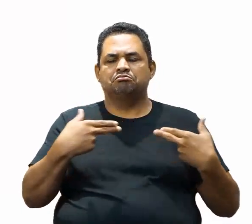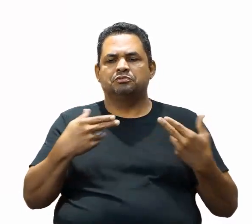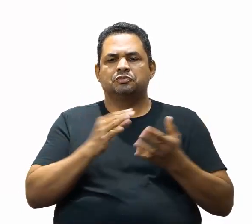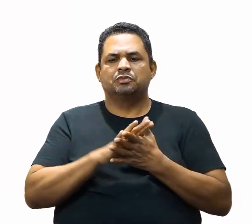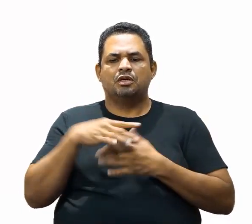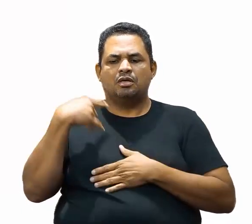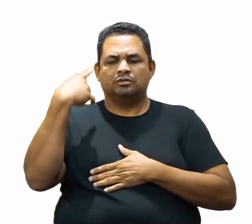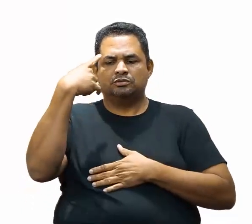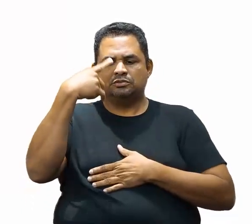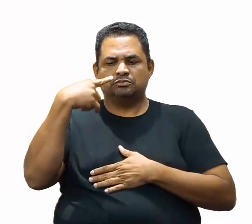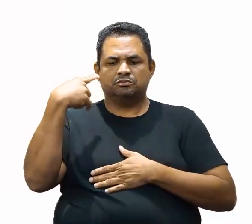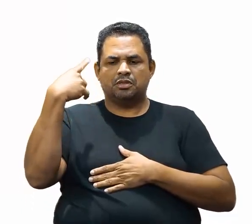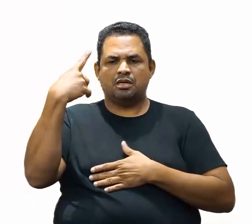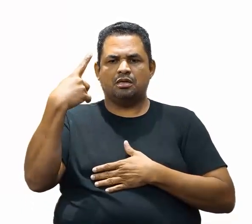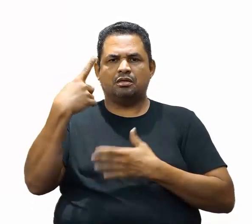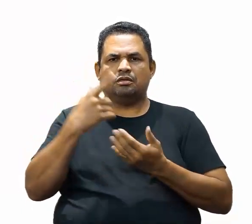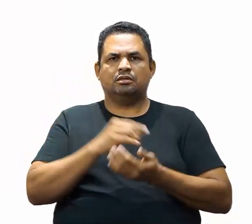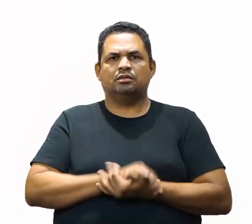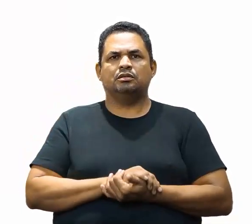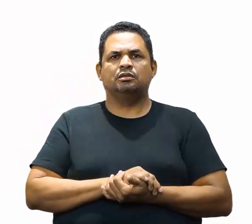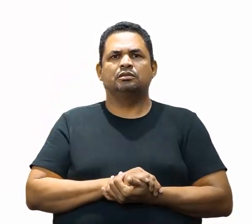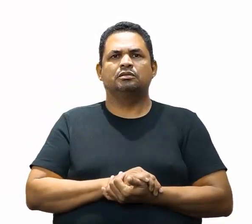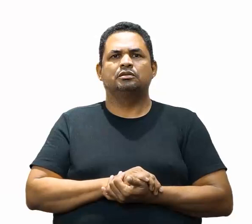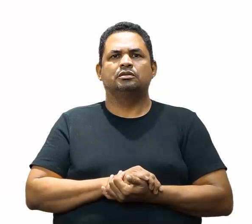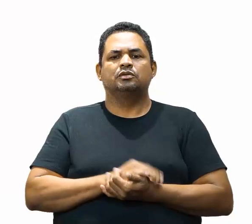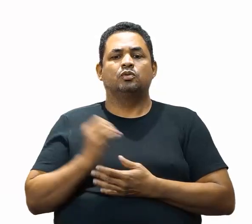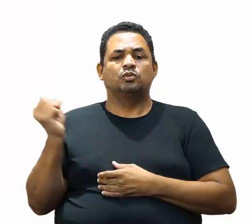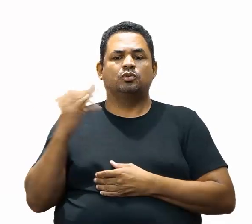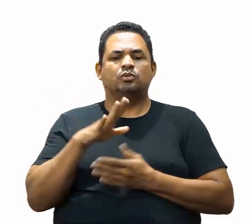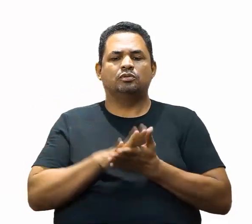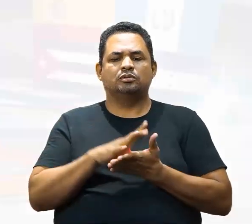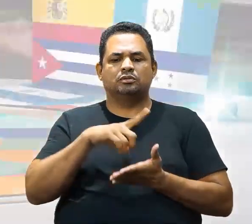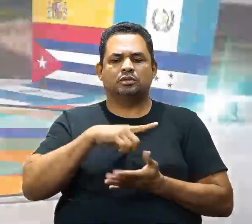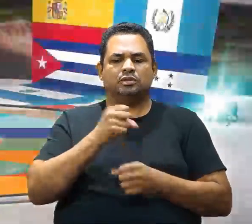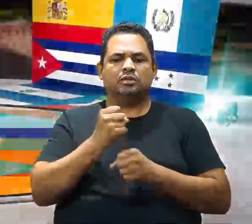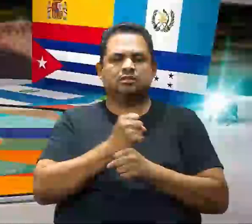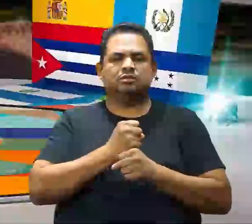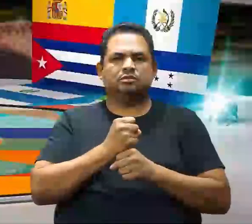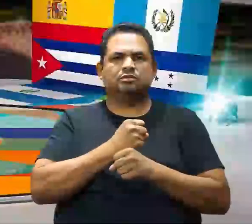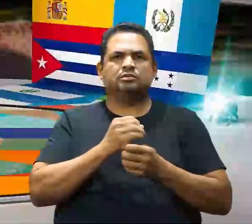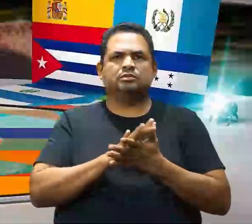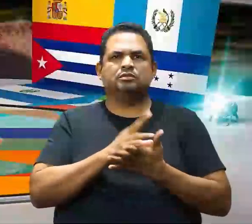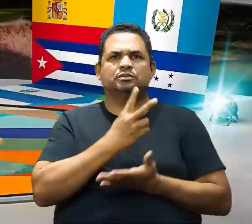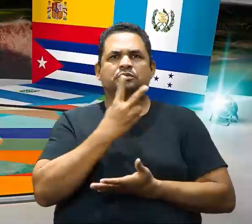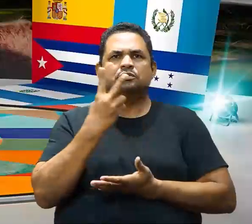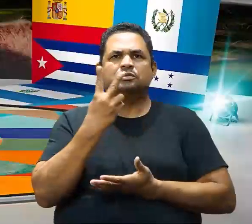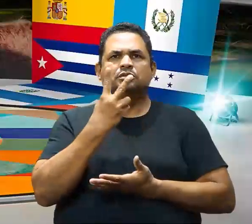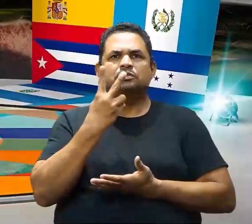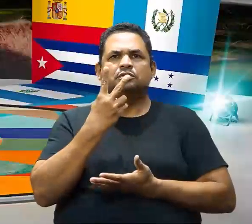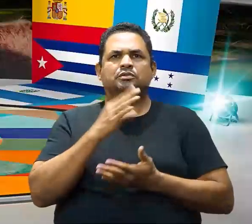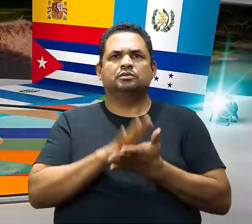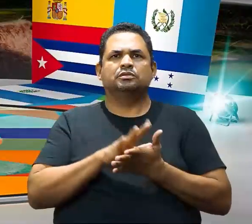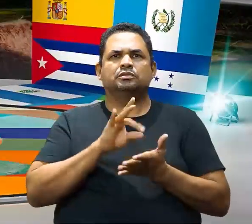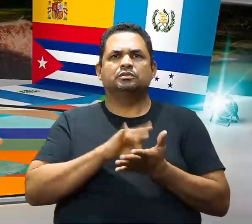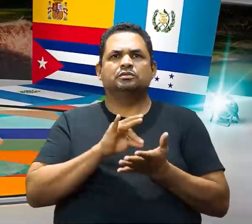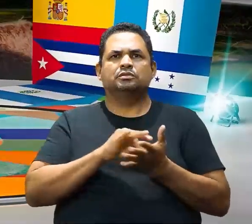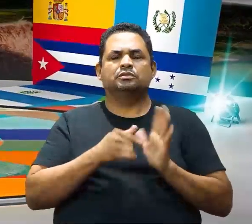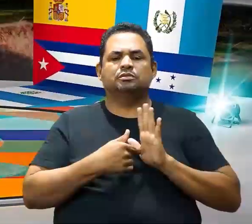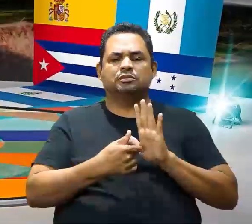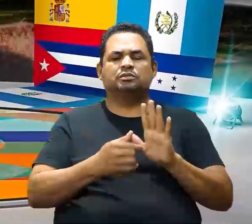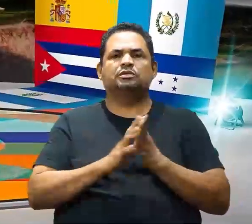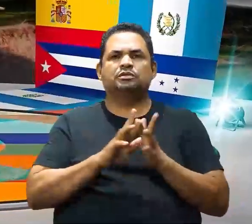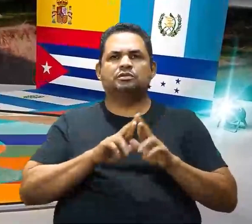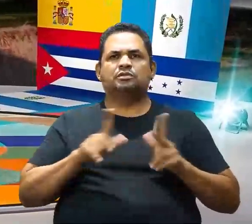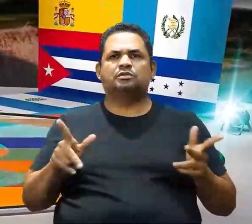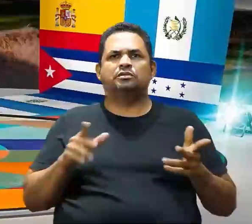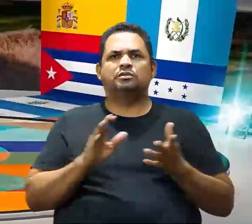nós trouxemos para vocês esse ano, galerinha, é essa. São duas coisas, na verdade, que nós trouxemos de diferente. Vocês podem até